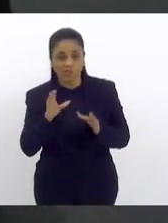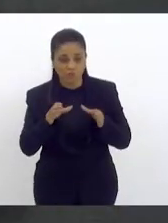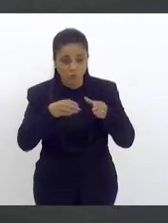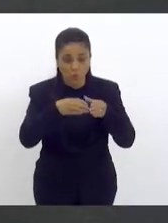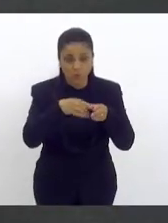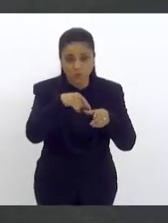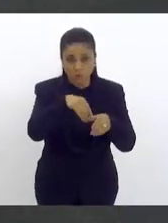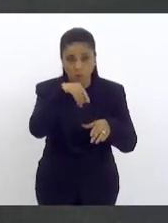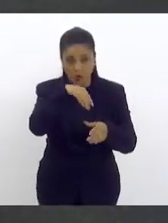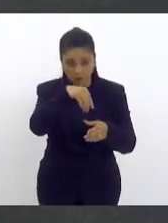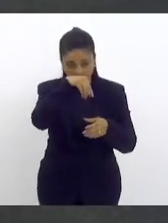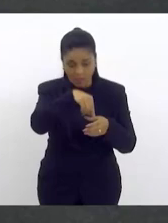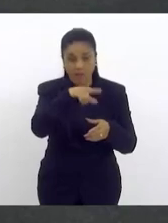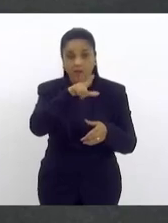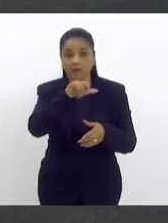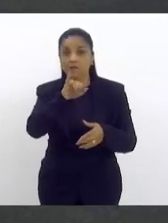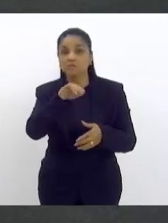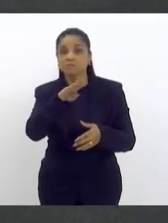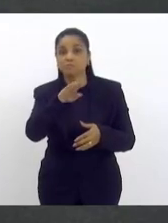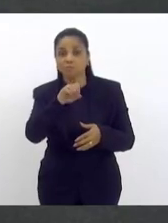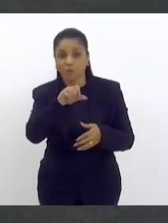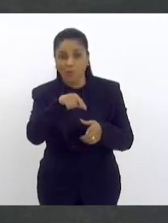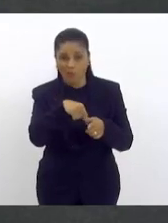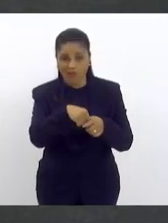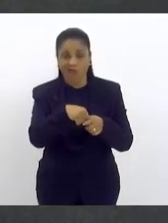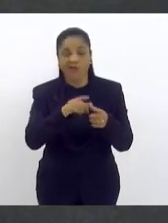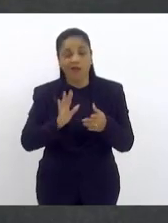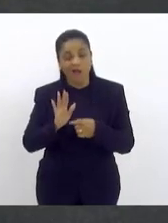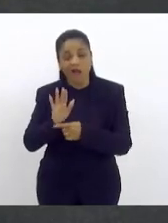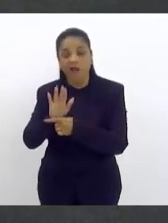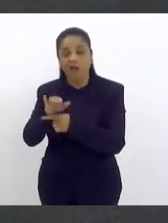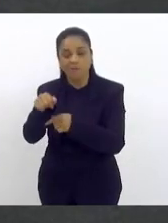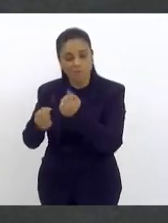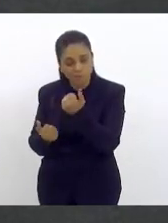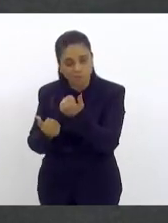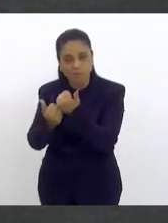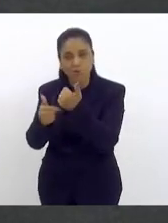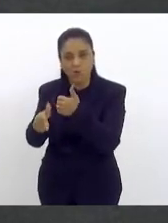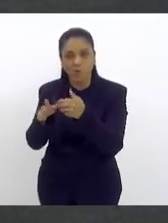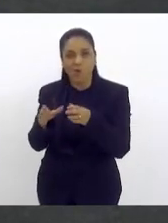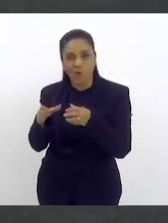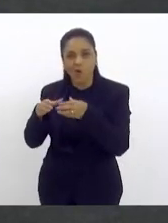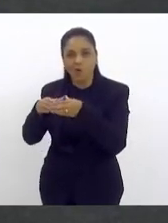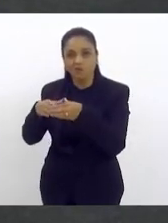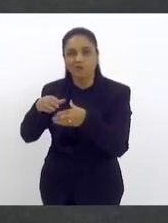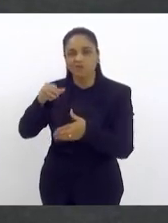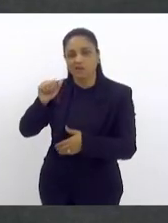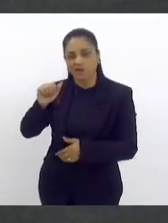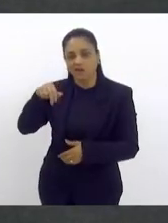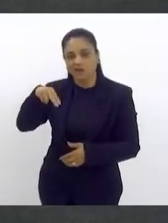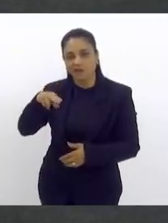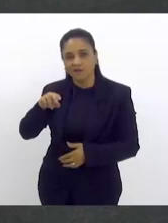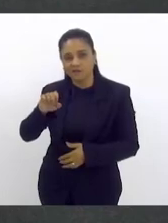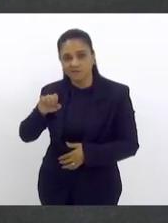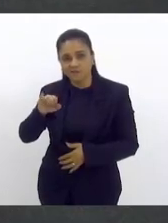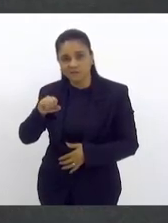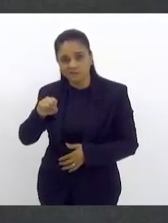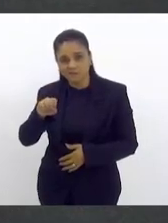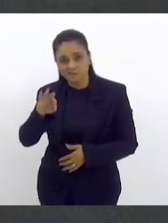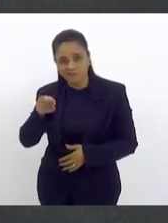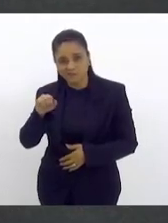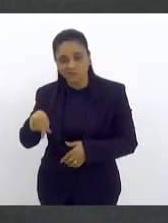esses que participaram da revolução dos cravos apoiaram como a comitê de Anistia para o Brasil